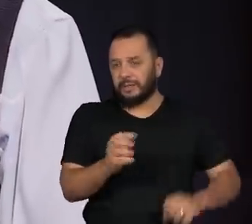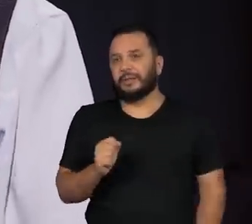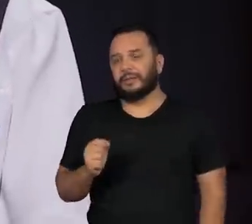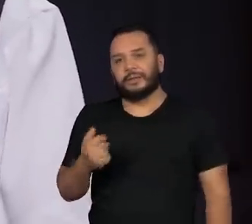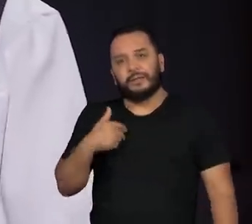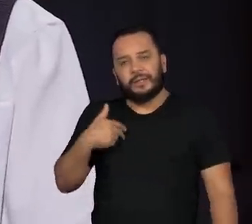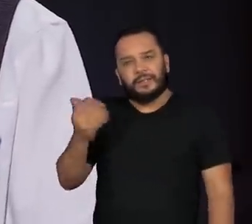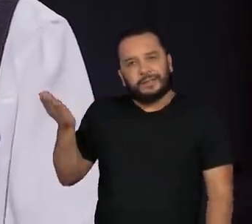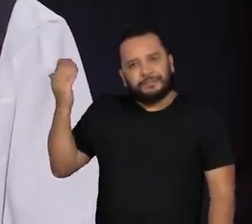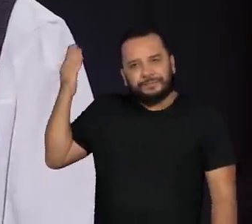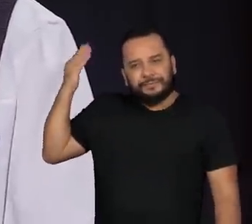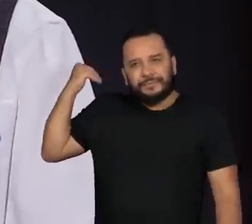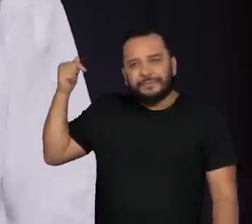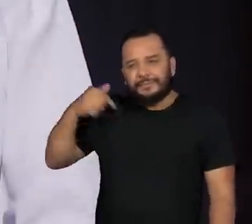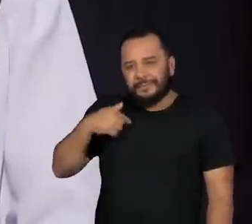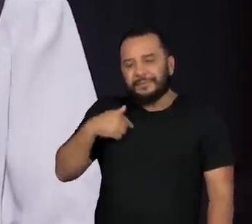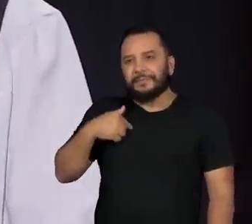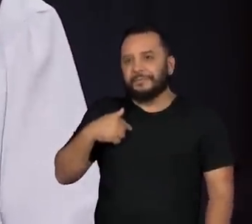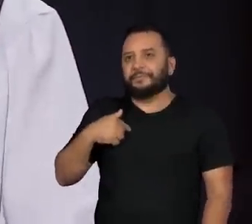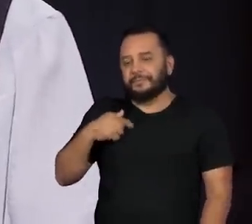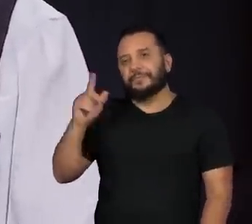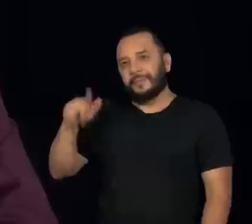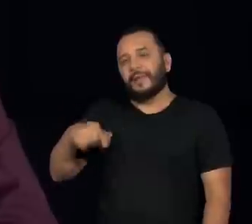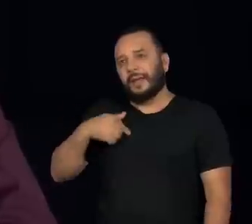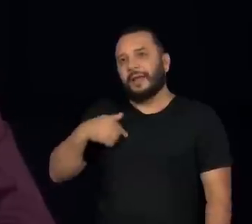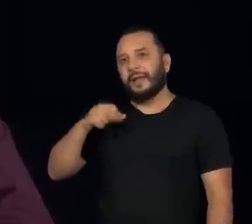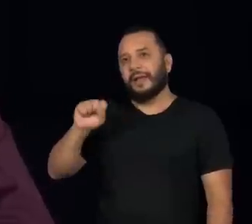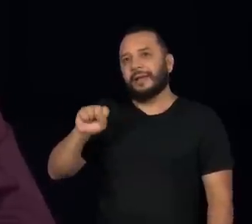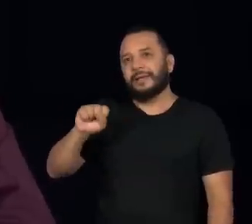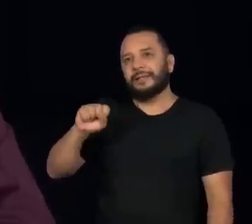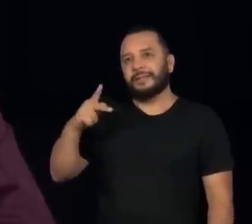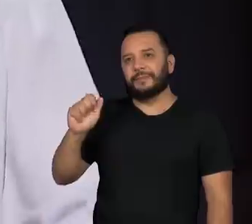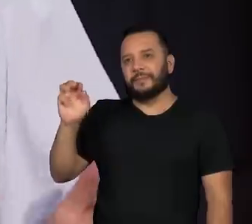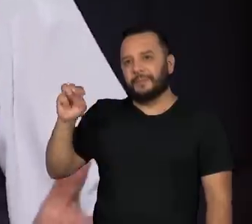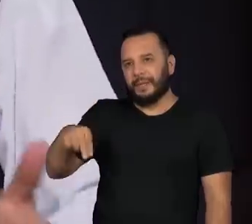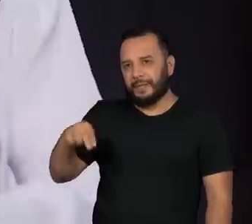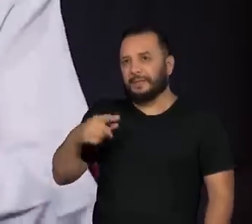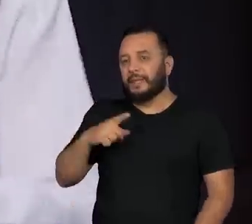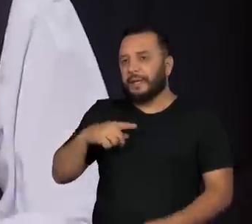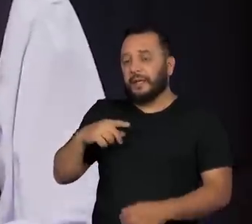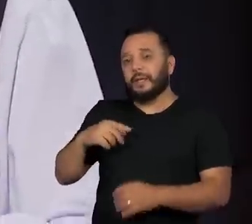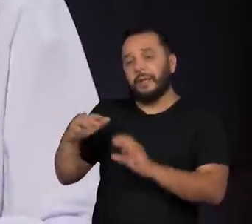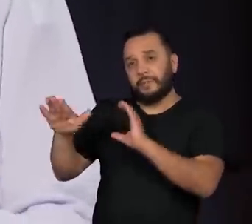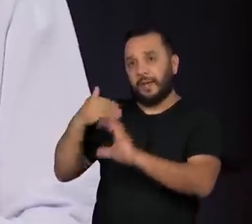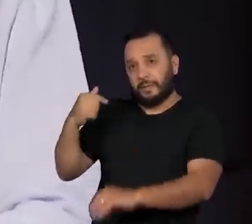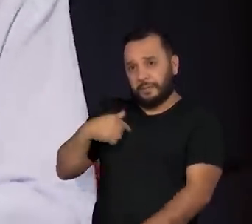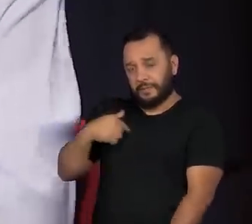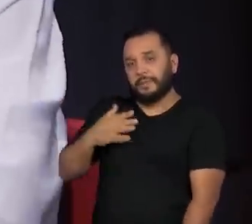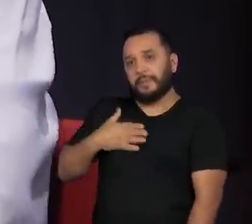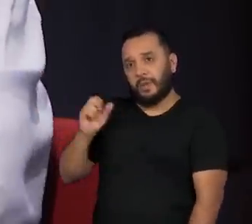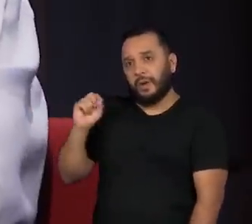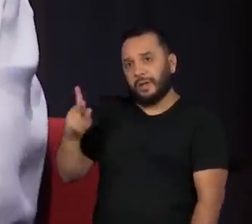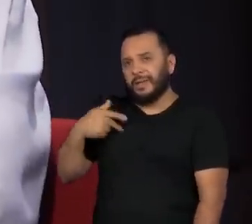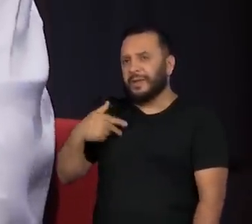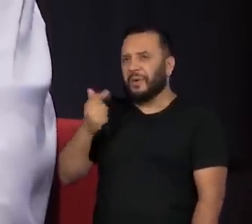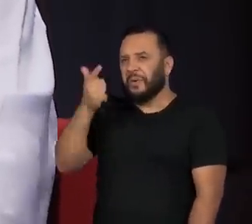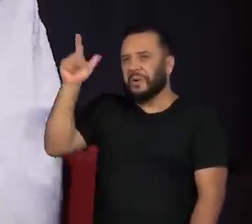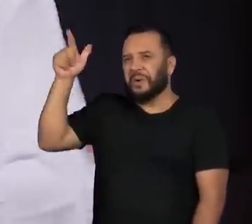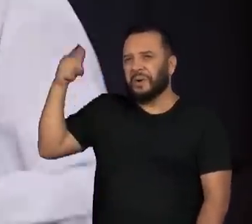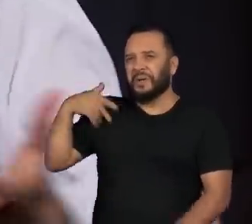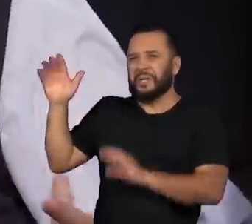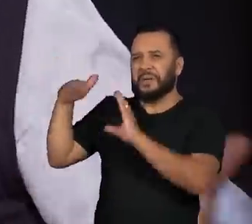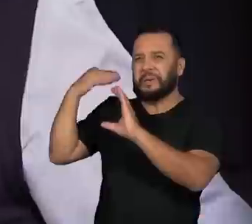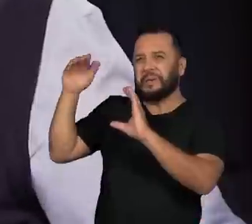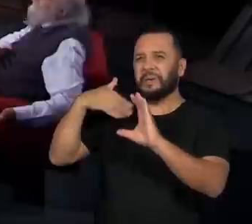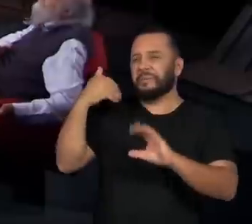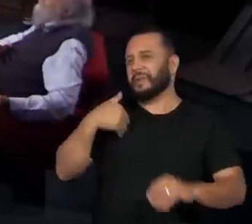tempos de correr eletrônico eu diria que é spam eu recebo e-mail seu tudo bem porque você mandou para mim agora ninguém mandou pra mim